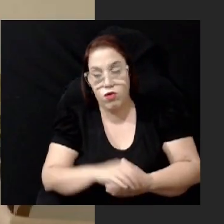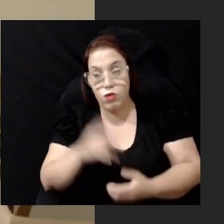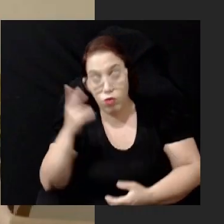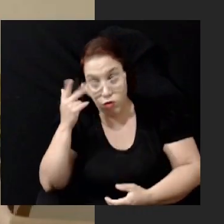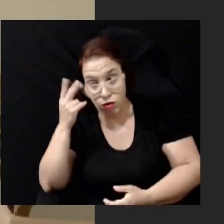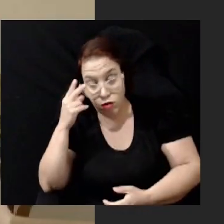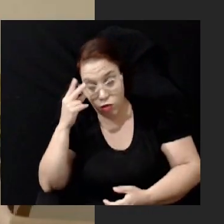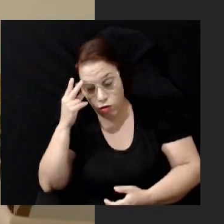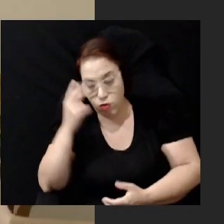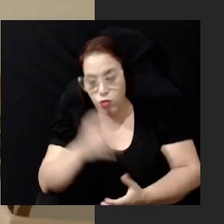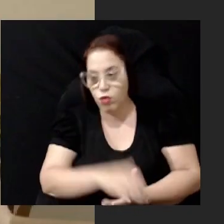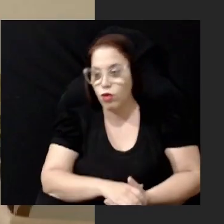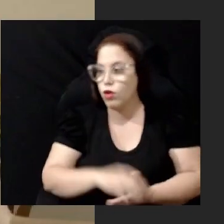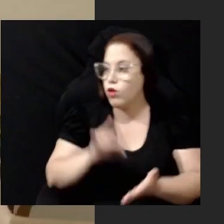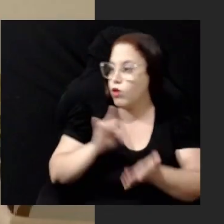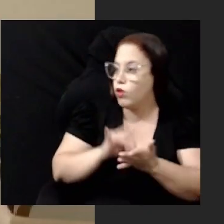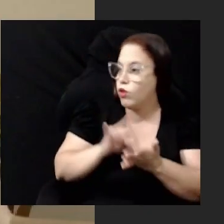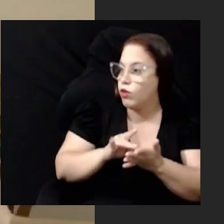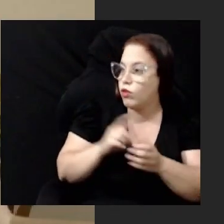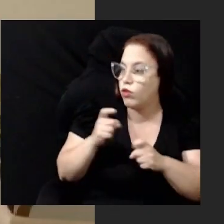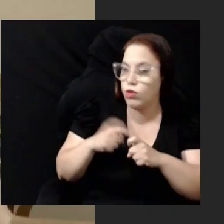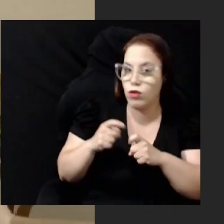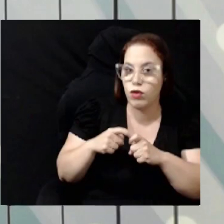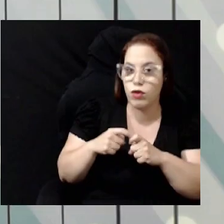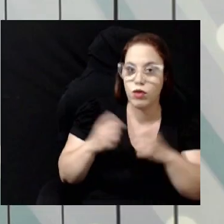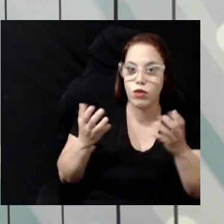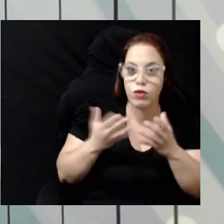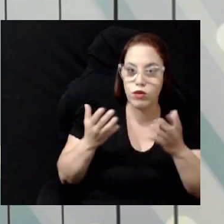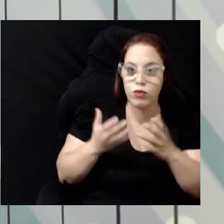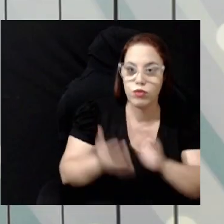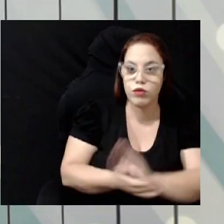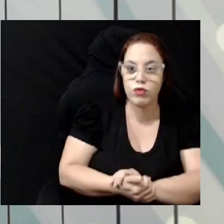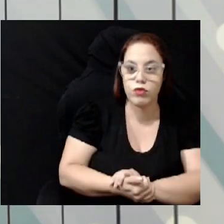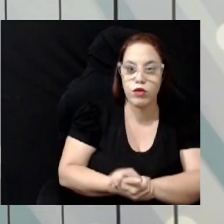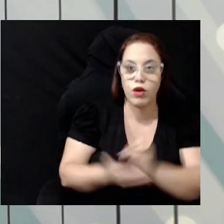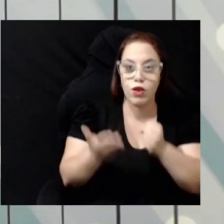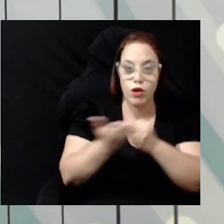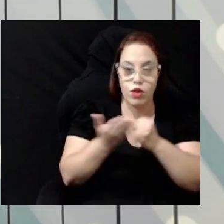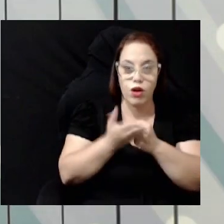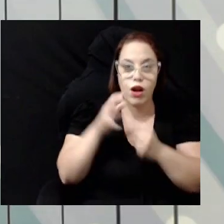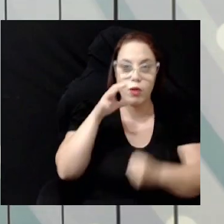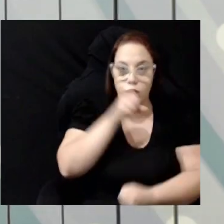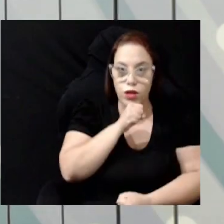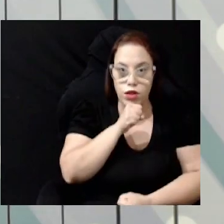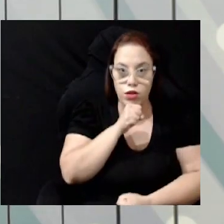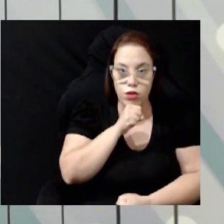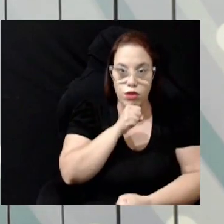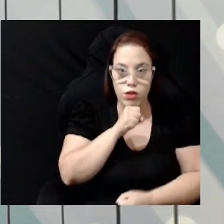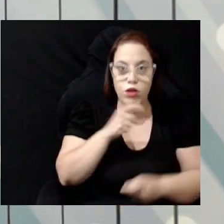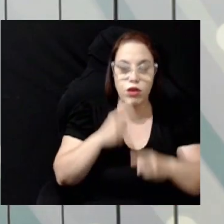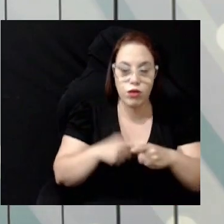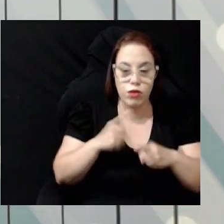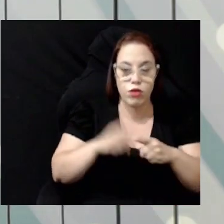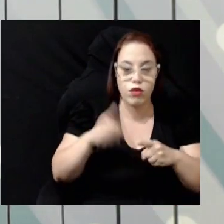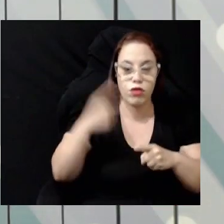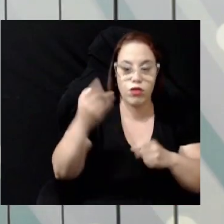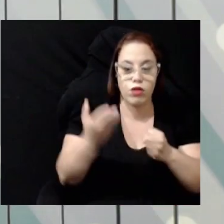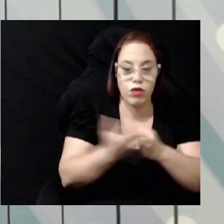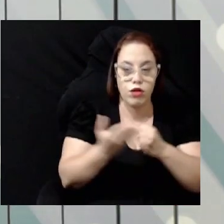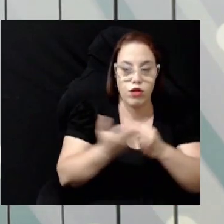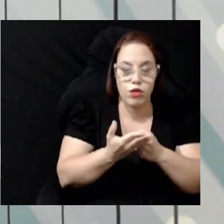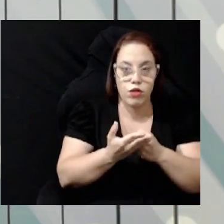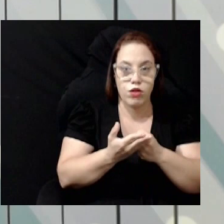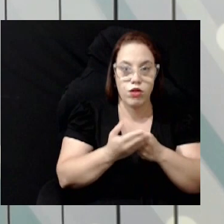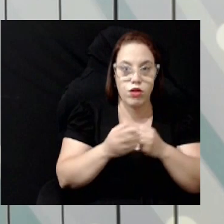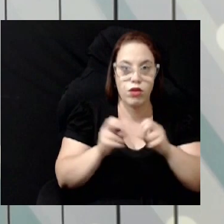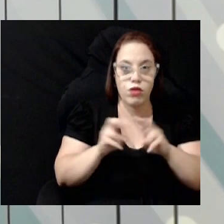do normal. Tá certo, doutor. Agora a gente vai para um intervalo rapidinho, porque no próximo